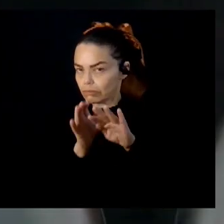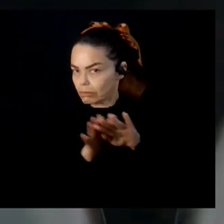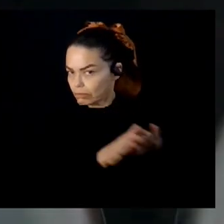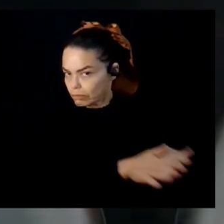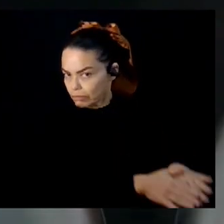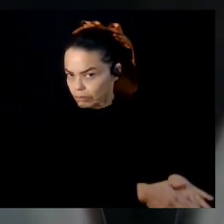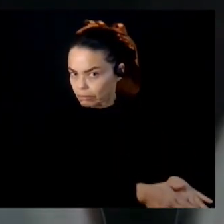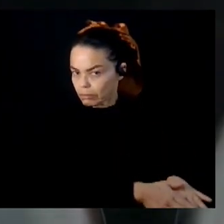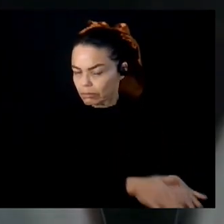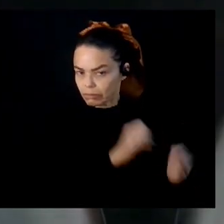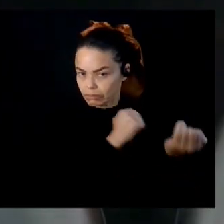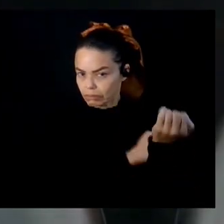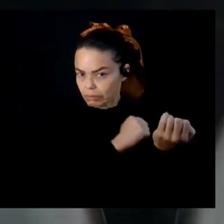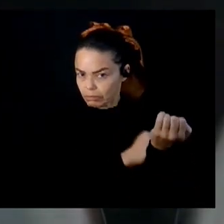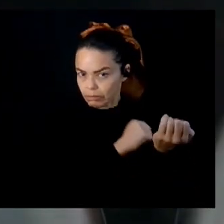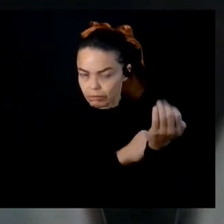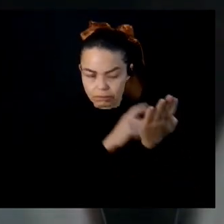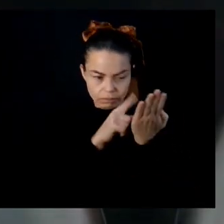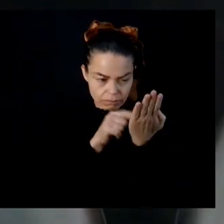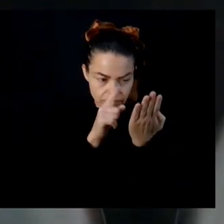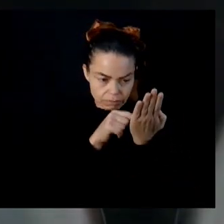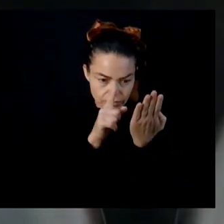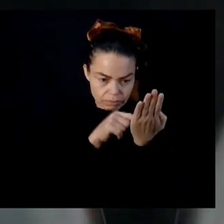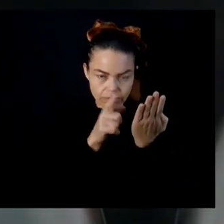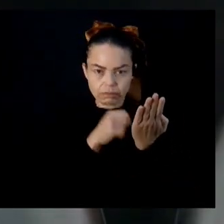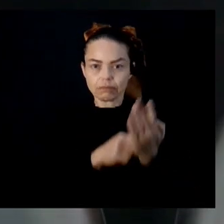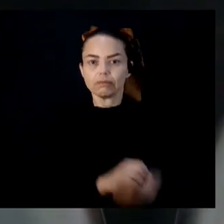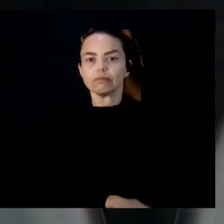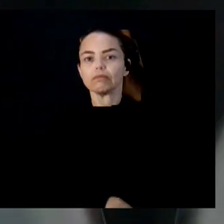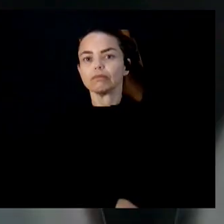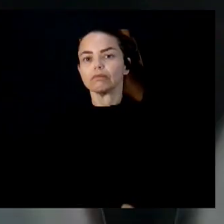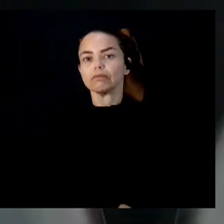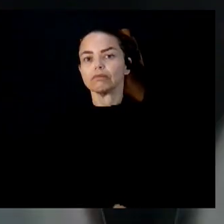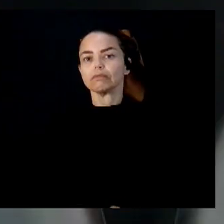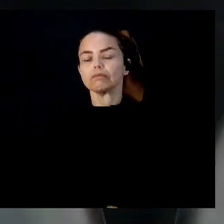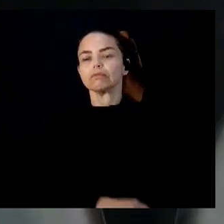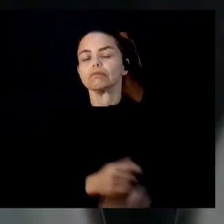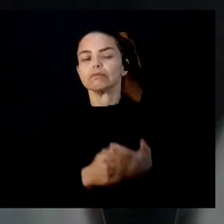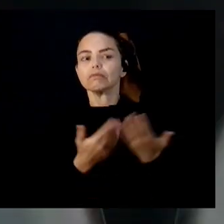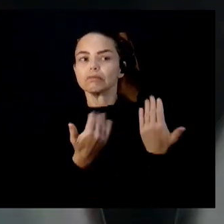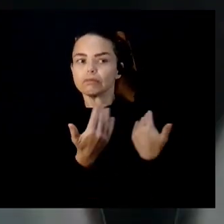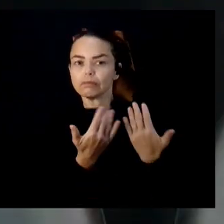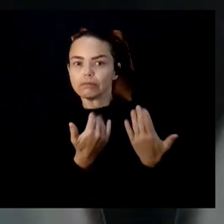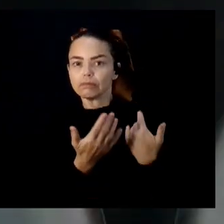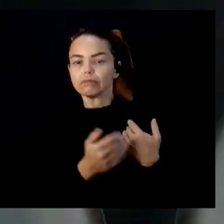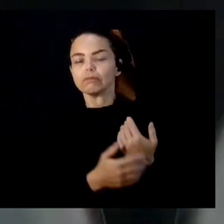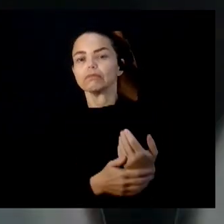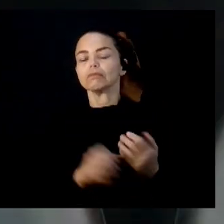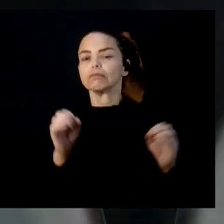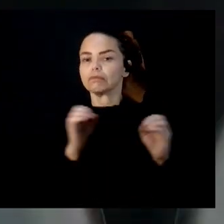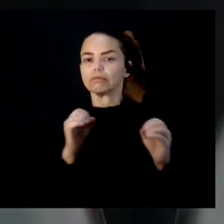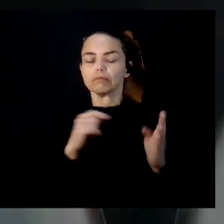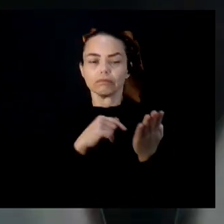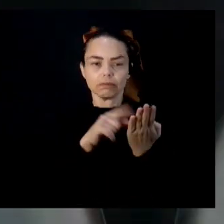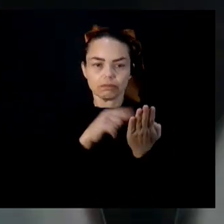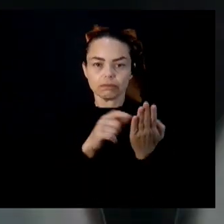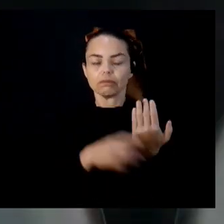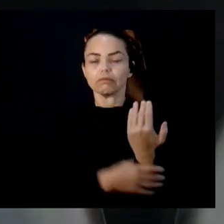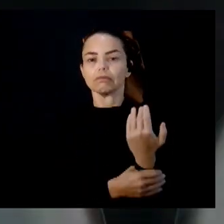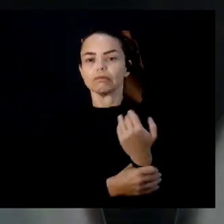chega à noite, a gente quer descansar, o que você faz? Pega o celular. Mas ter espaço para uma conversa sem celular, por exemplo, uma viagem de